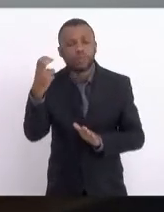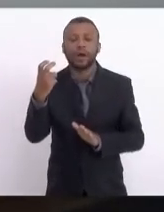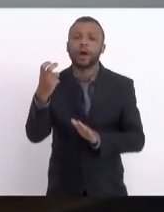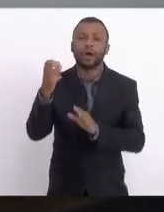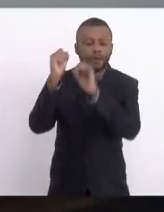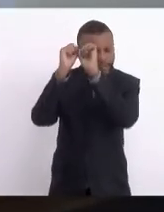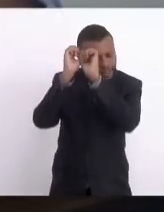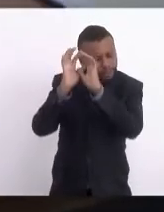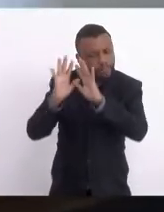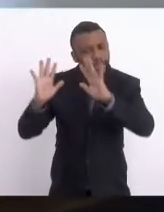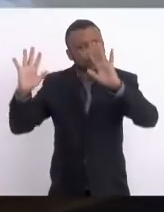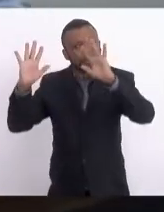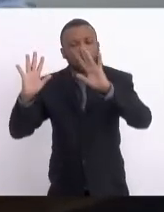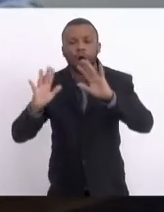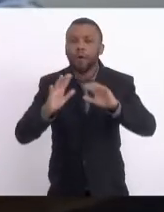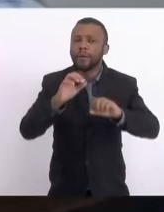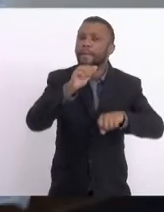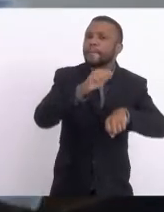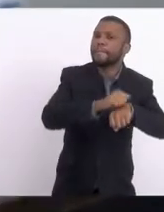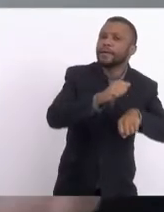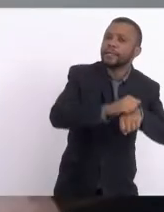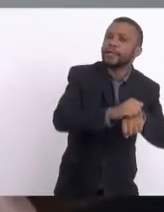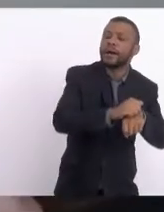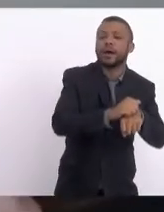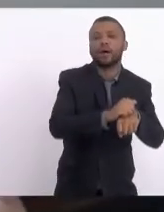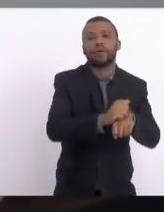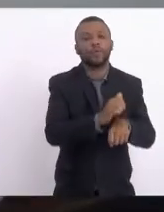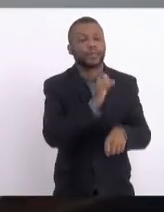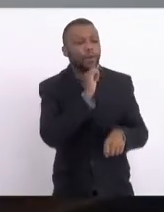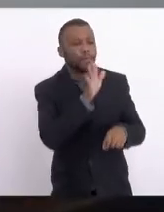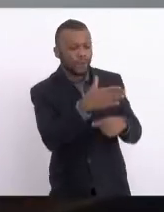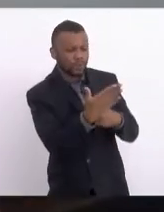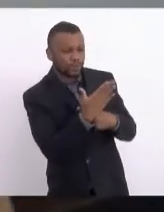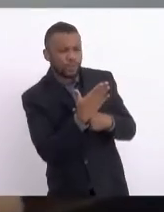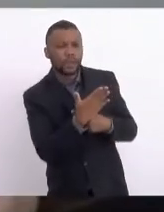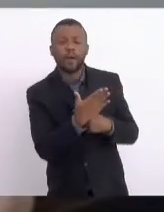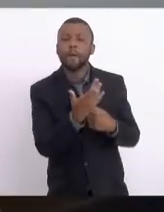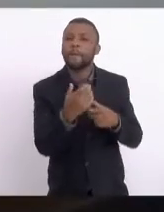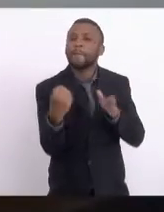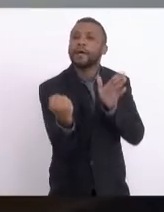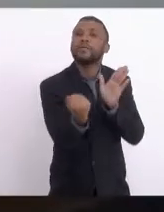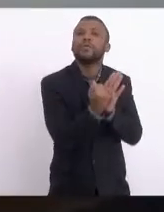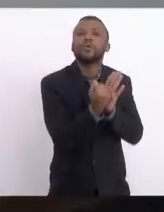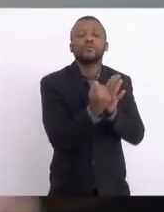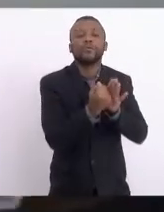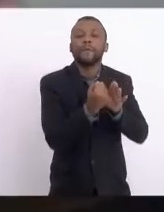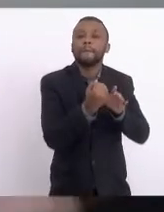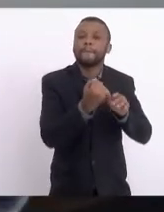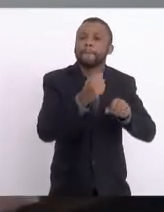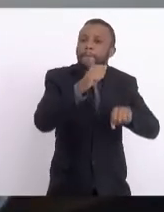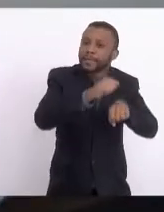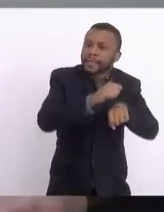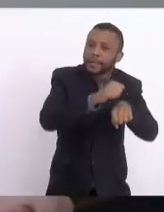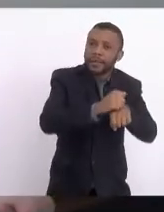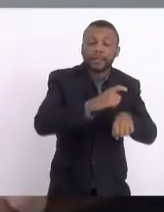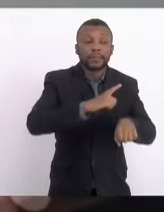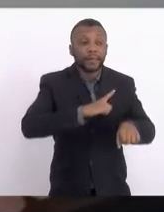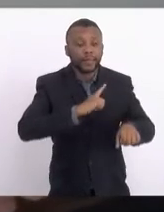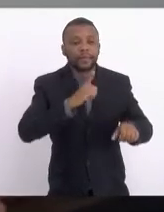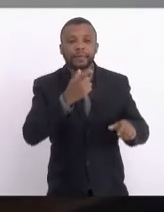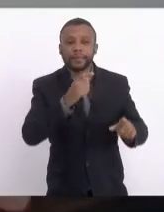e material. Porque o Luiz Paulo, o material me ajuda aqui. O patrimônio material, quando tem essa